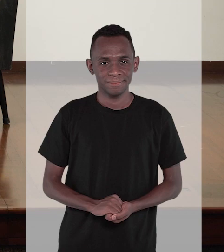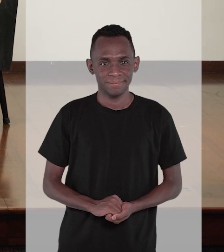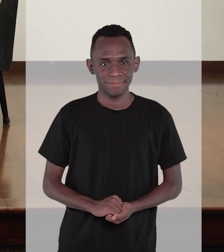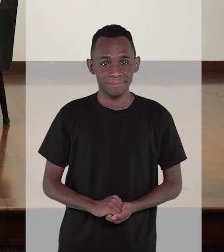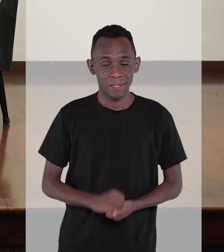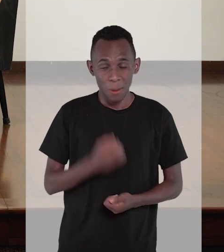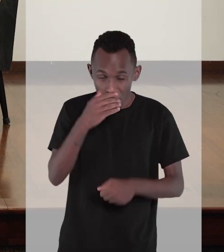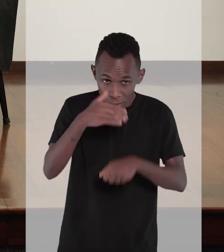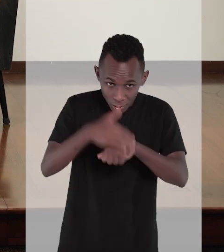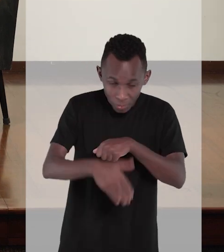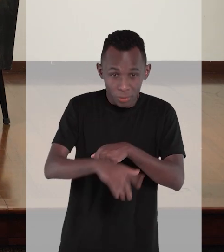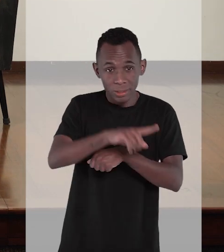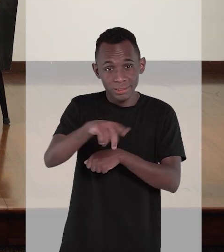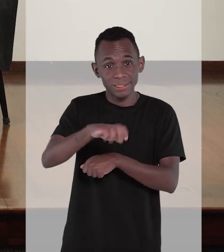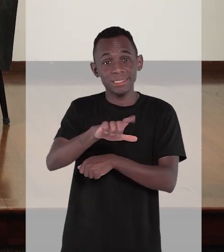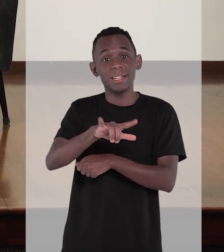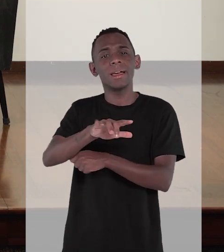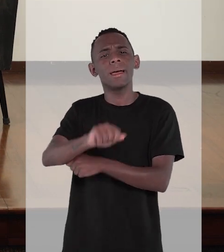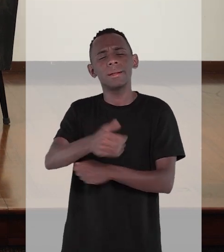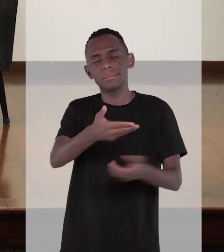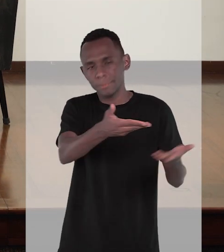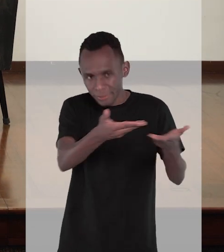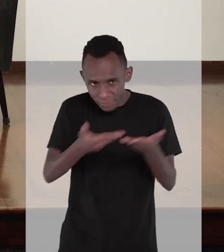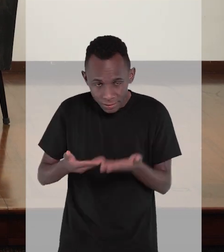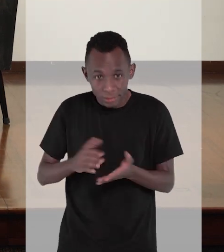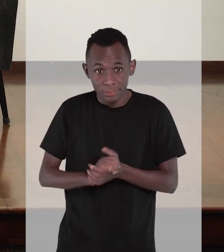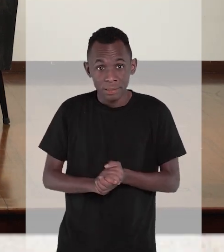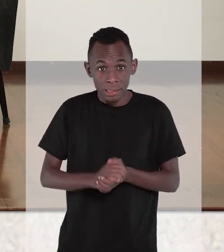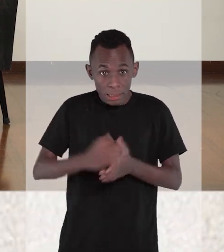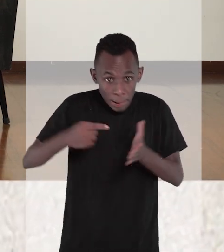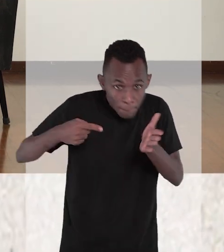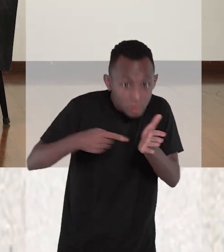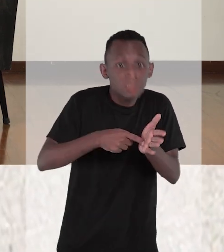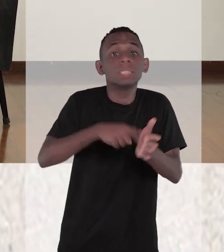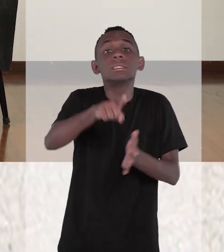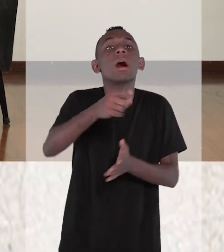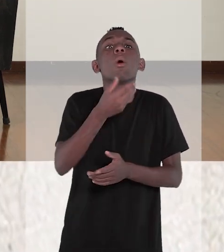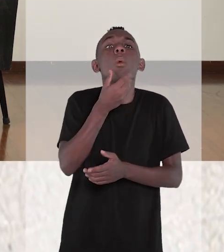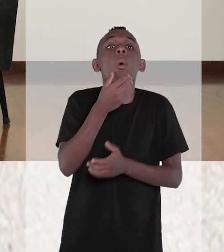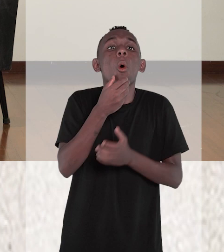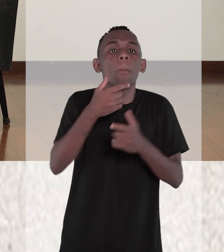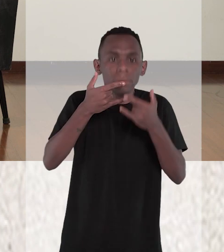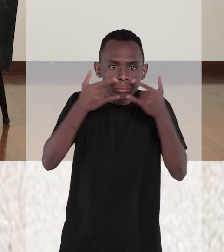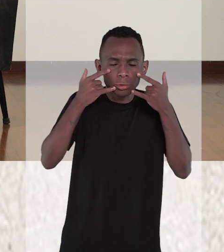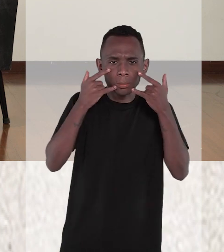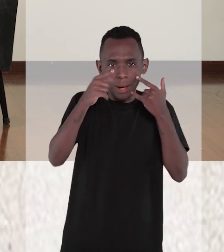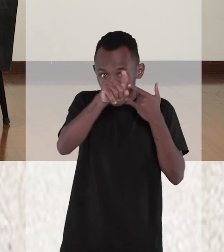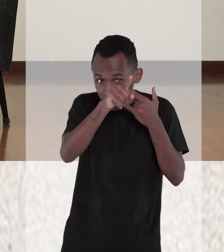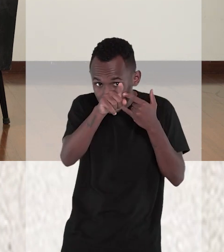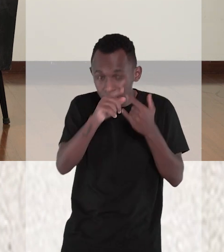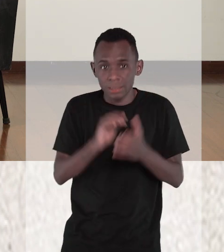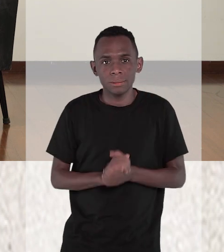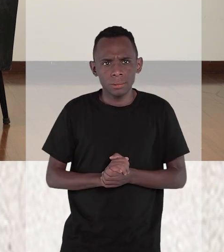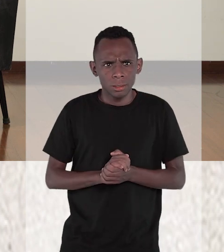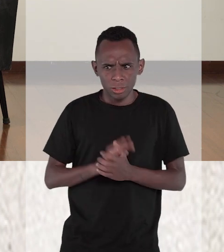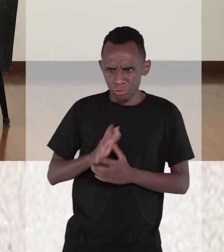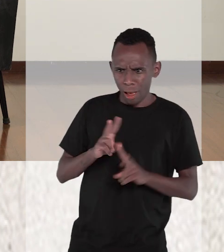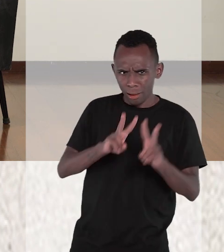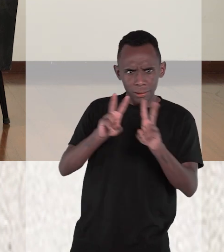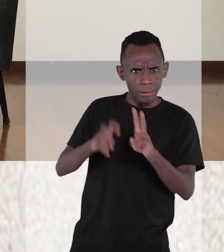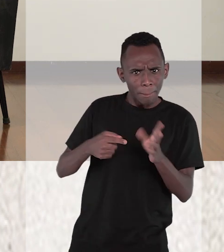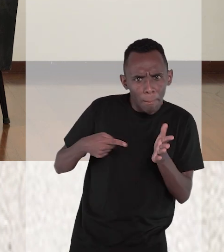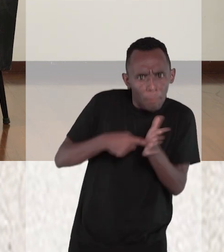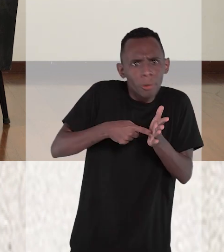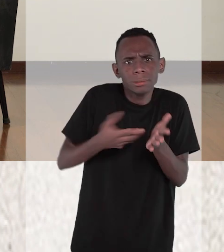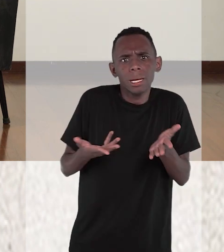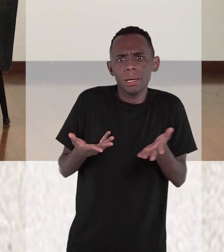Vamos lá. Boa noite. Gente, boa noite, Zélia. Bem, como eu estava dizendo, quem quiser processar, processa o moço de máscara. Ele tem barba Já estamos